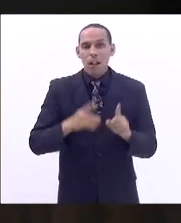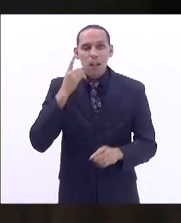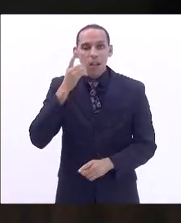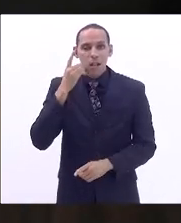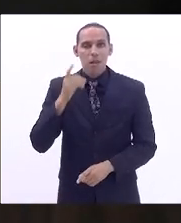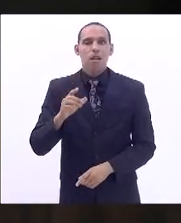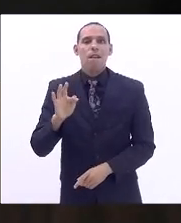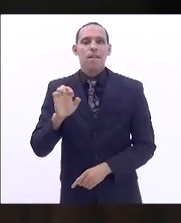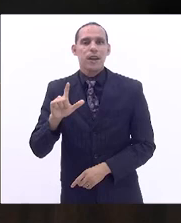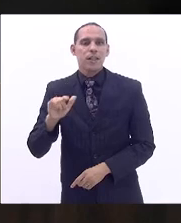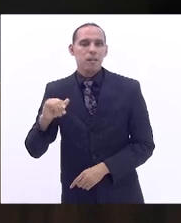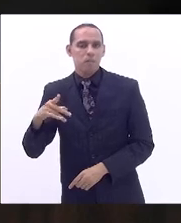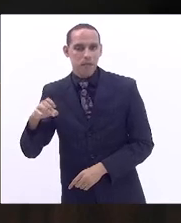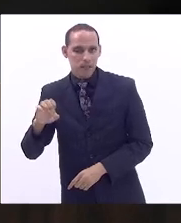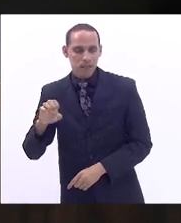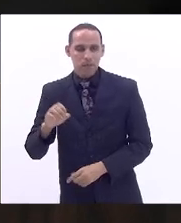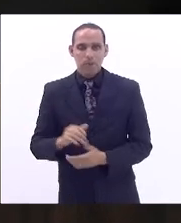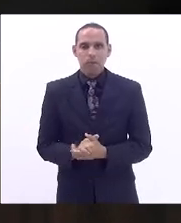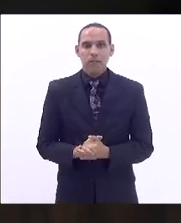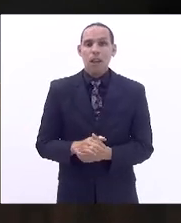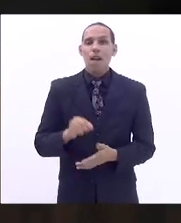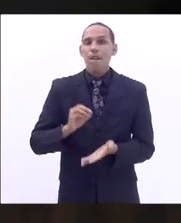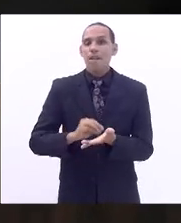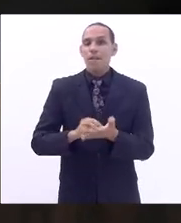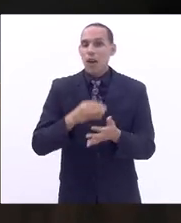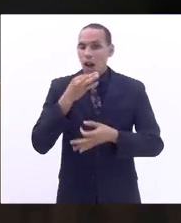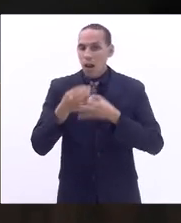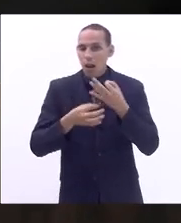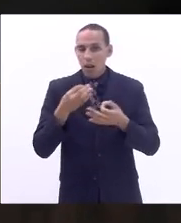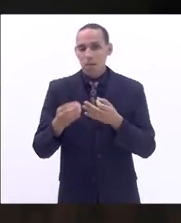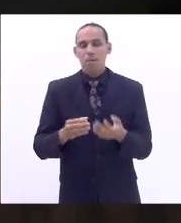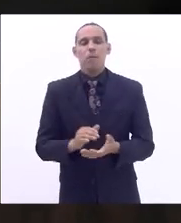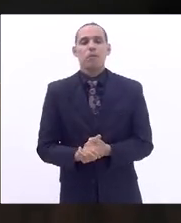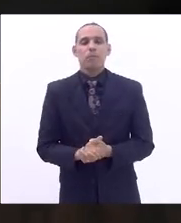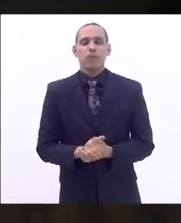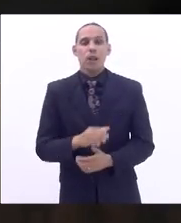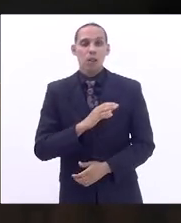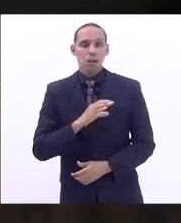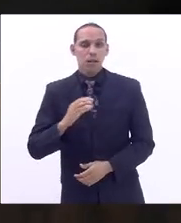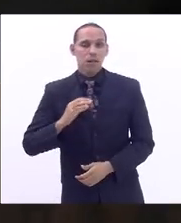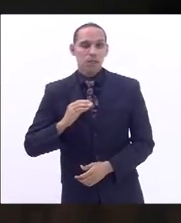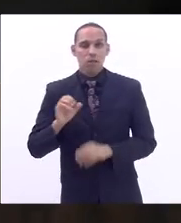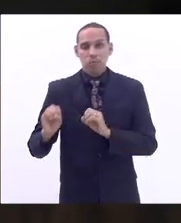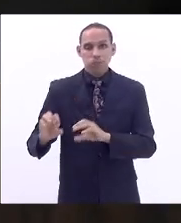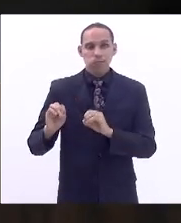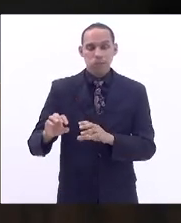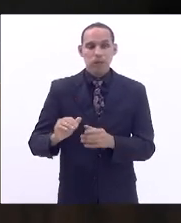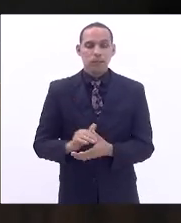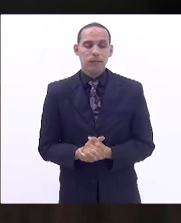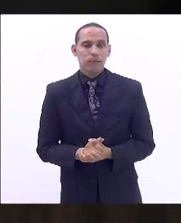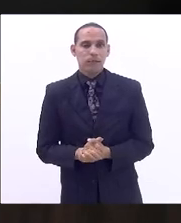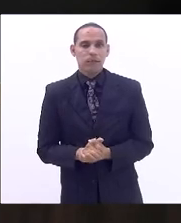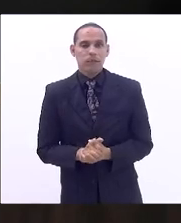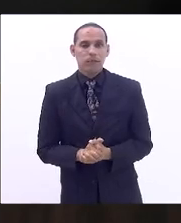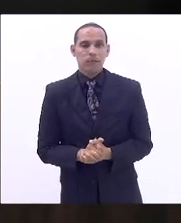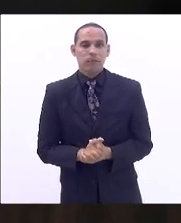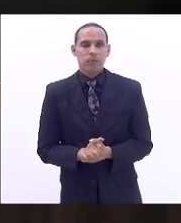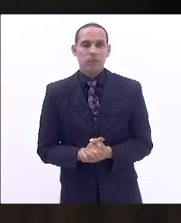perdendo de pareceres das comissões de educação trabalho e orçamento permitir parecer pela comissão de educação